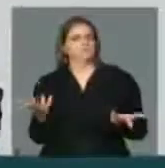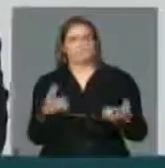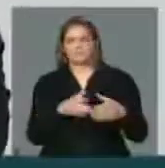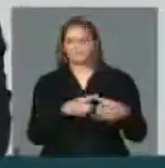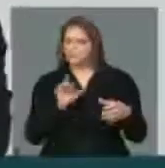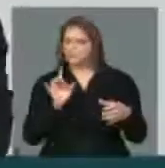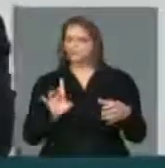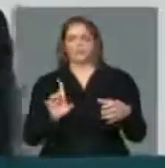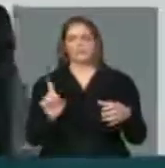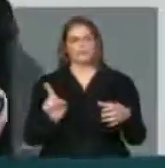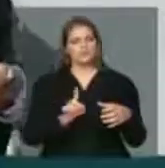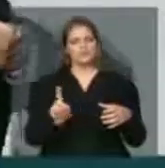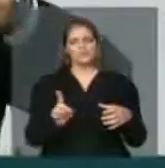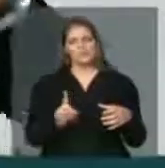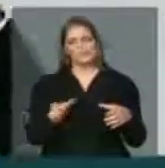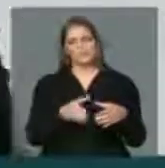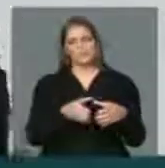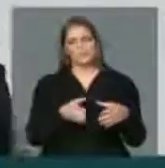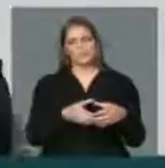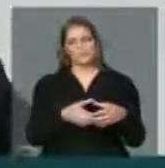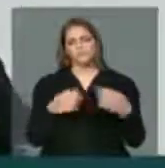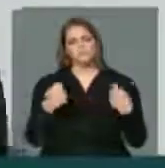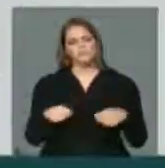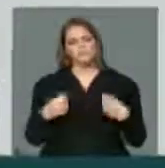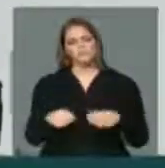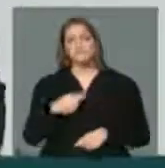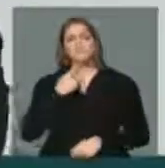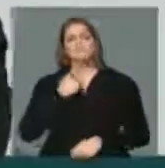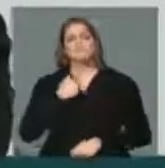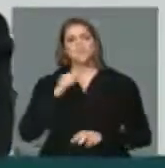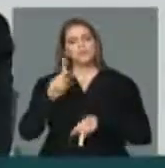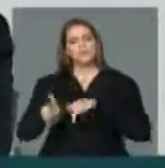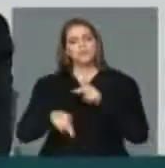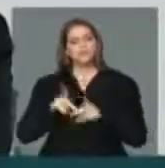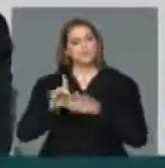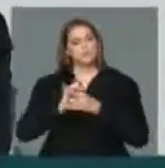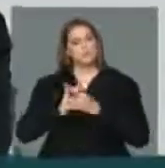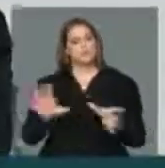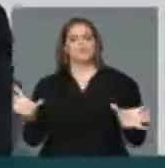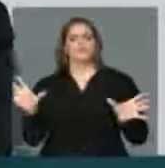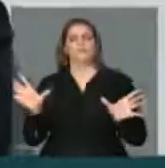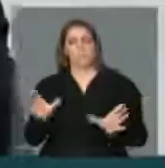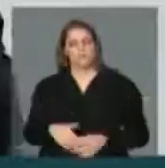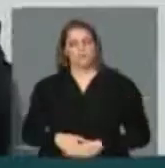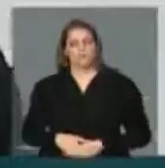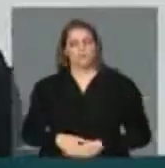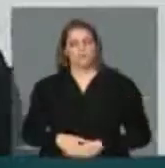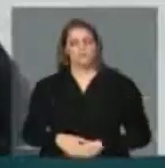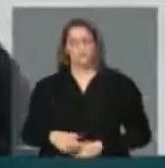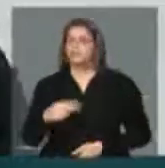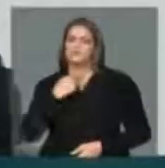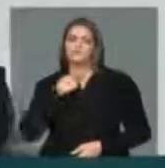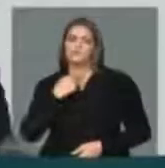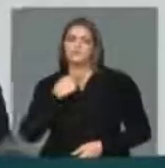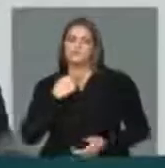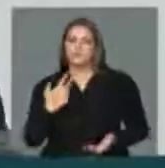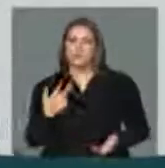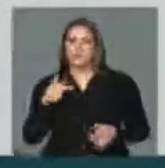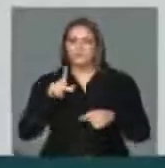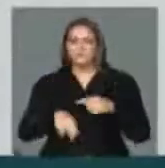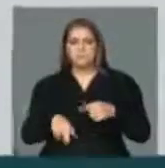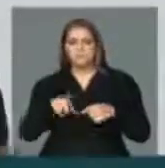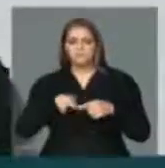partidos está a vontade do povo brasileiro, que não pode ser tutelada